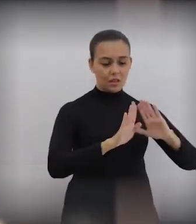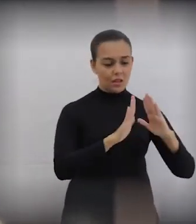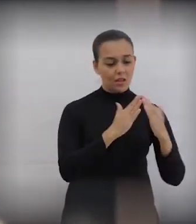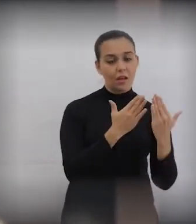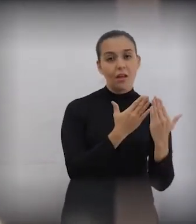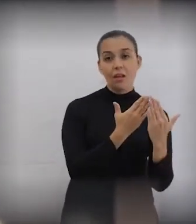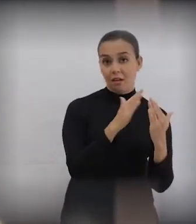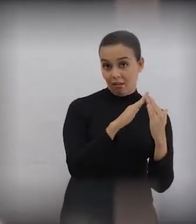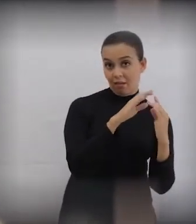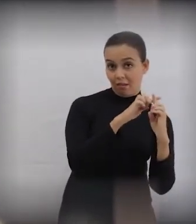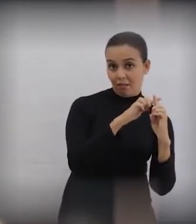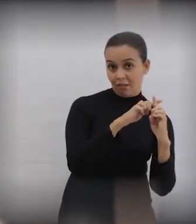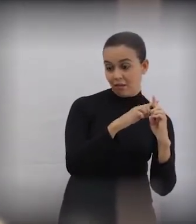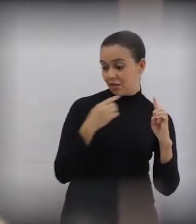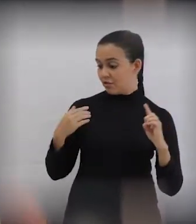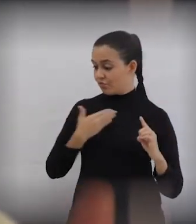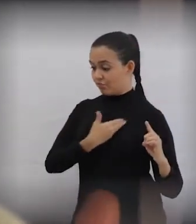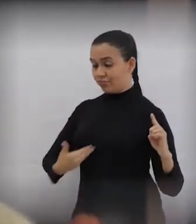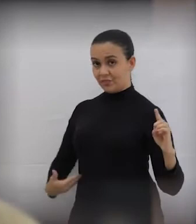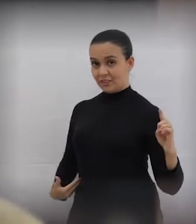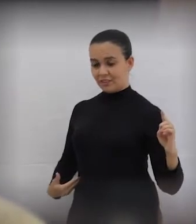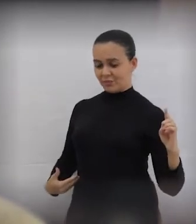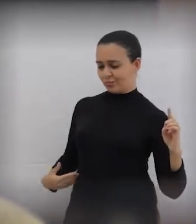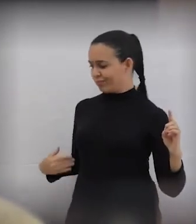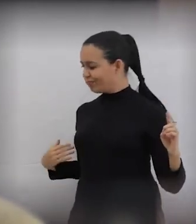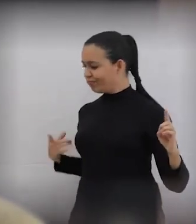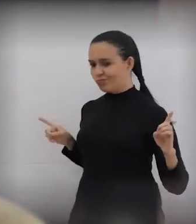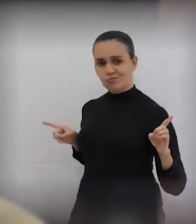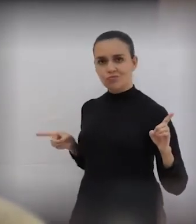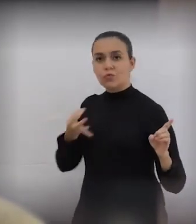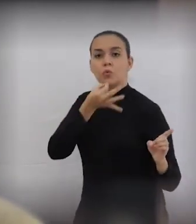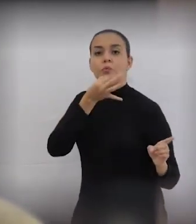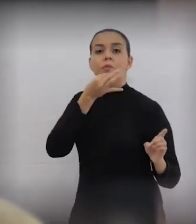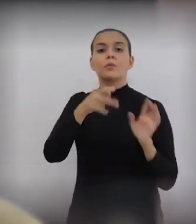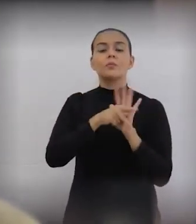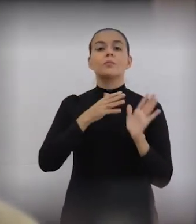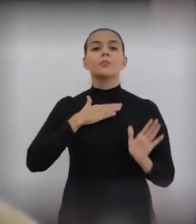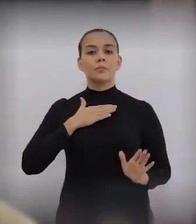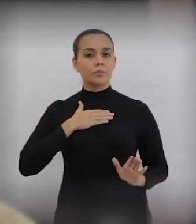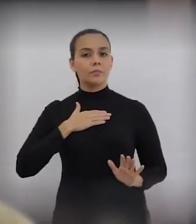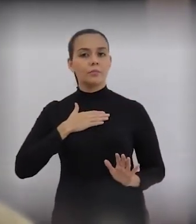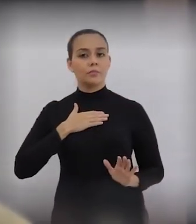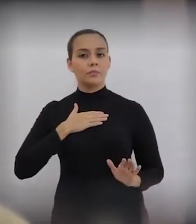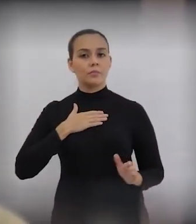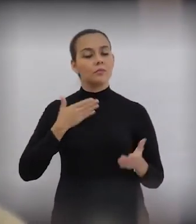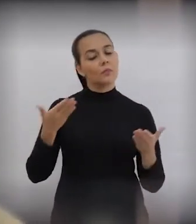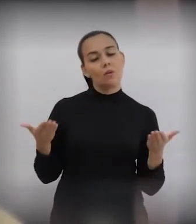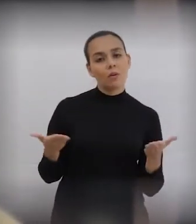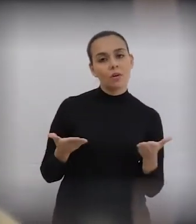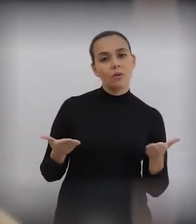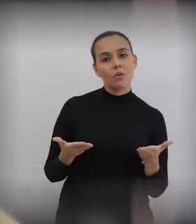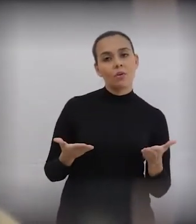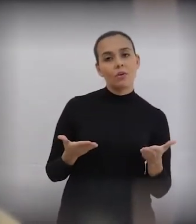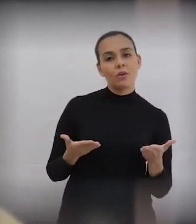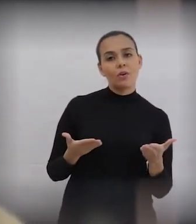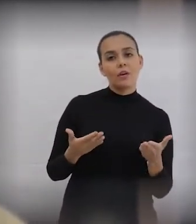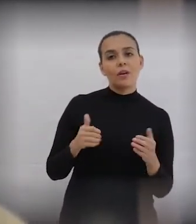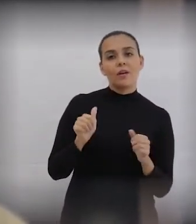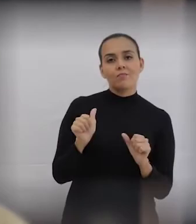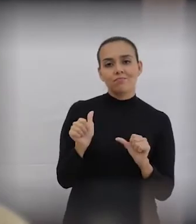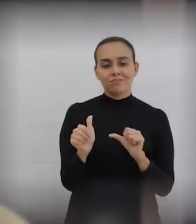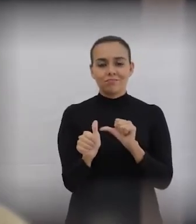e o Estado, esse surgimento do indivíduo, é que vai gerar esse fenômeno que nós vamos chamar